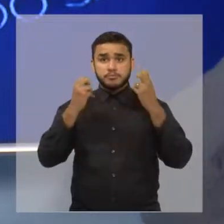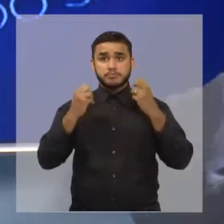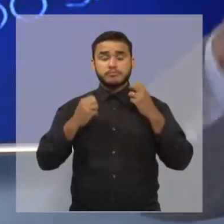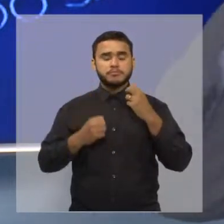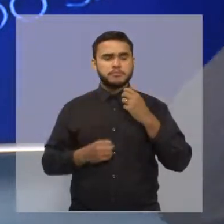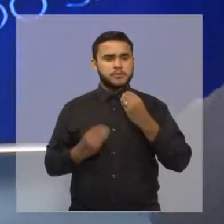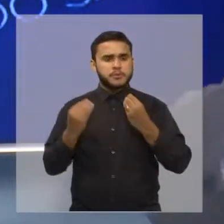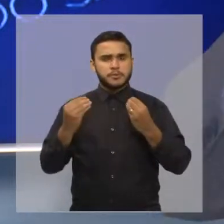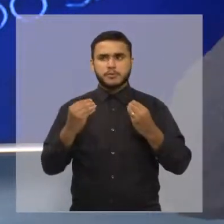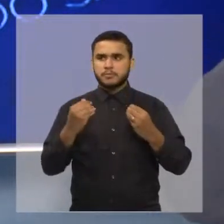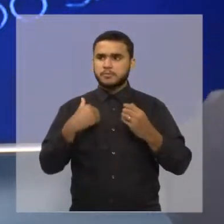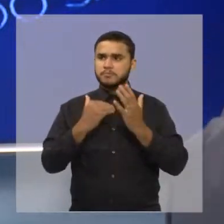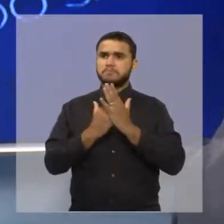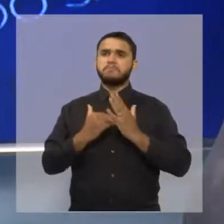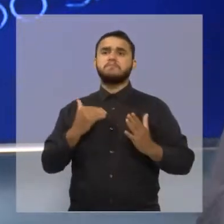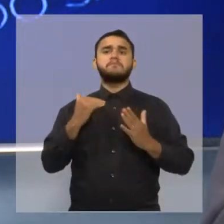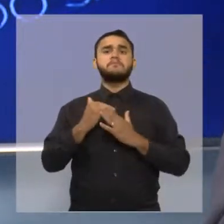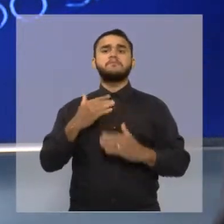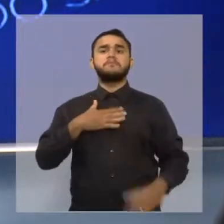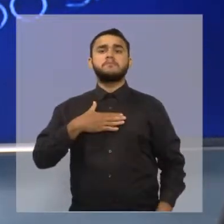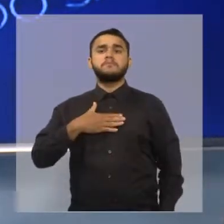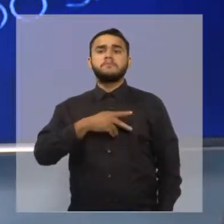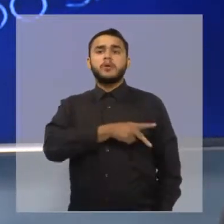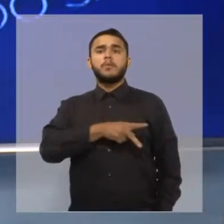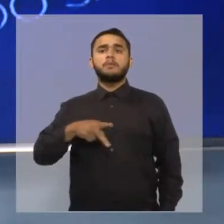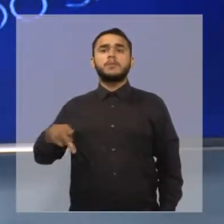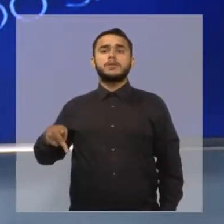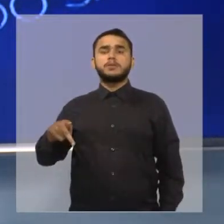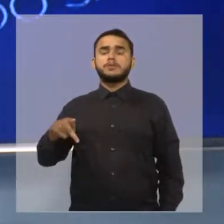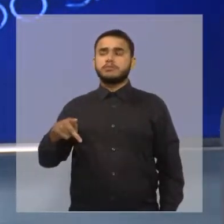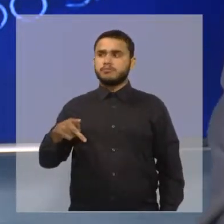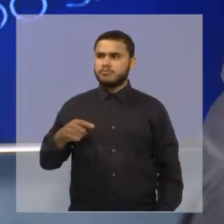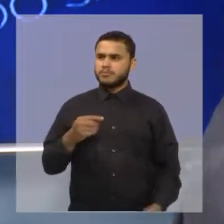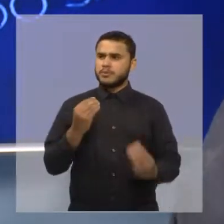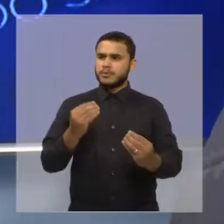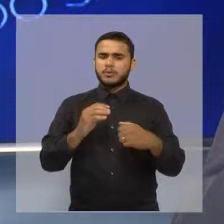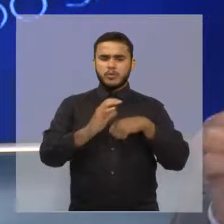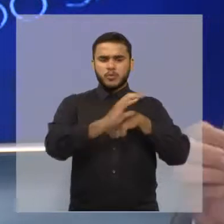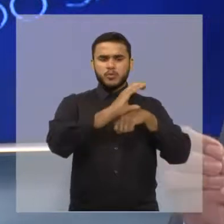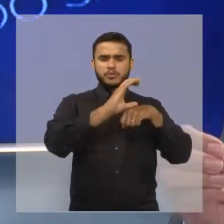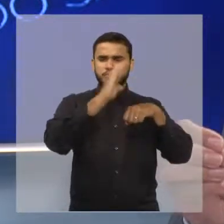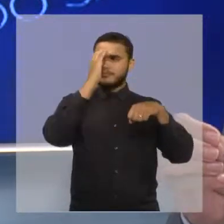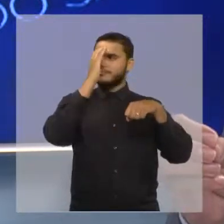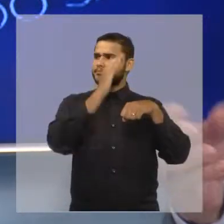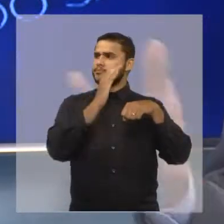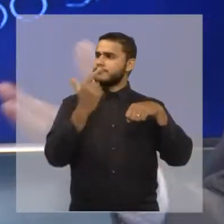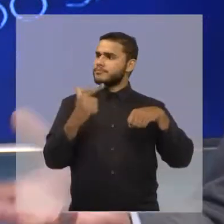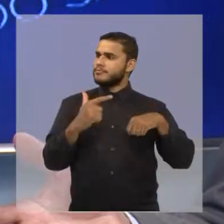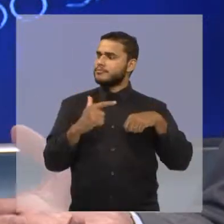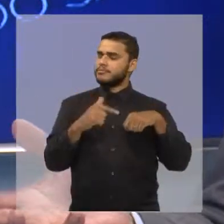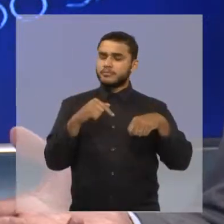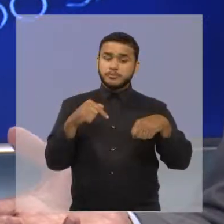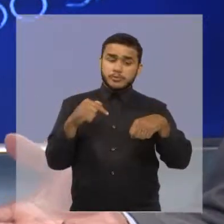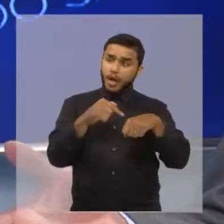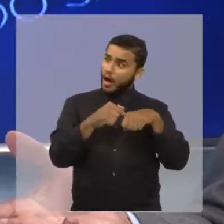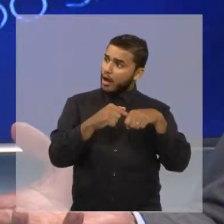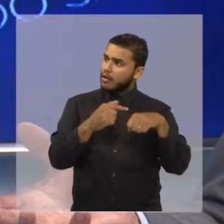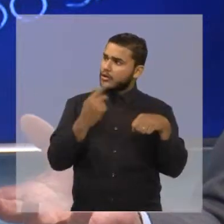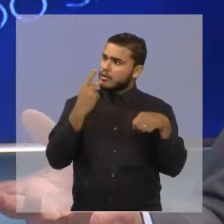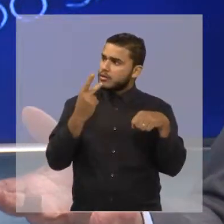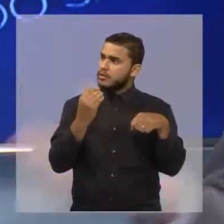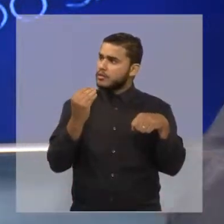talvez, o maior abuso de autoridade, porque fere constitucionalmente, de forma objetiva, o que está escrito na Carta